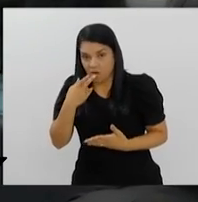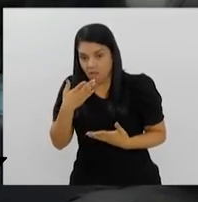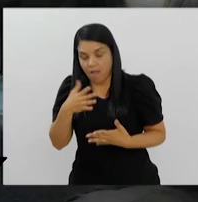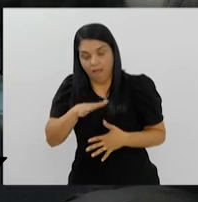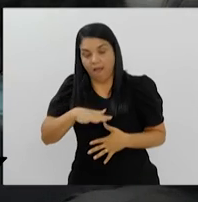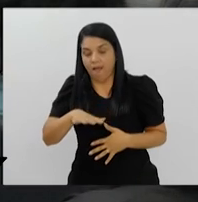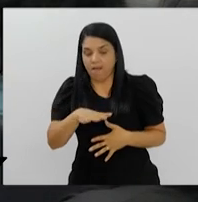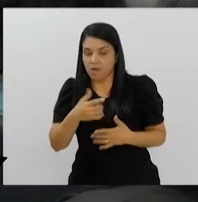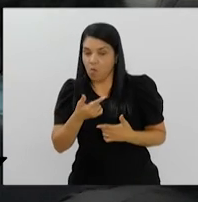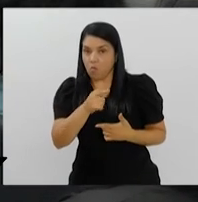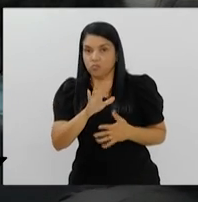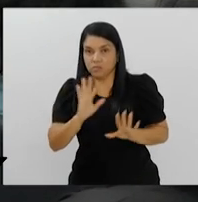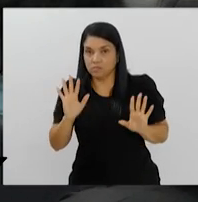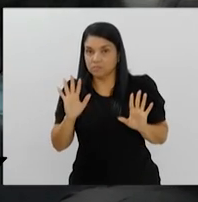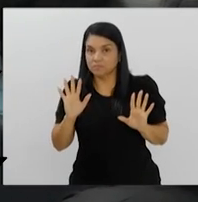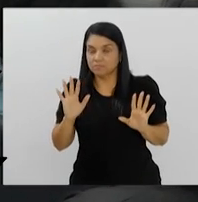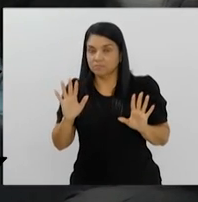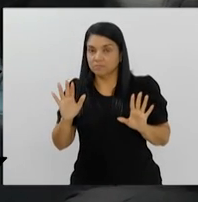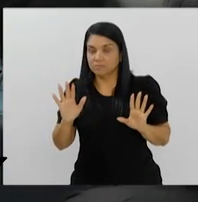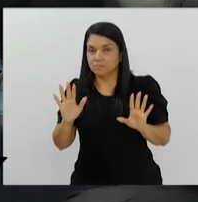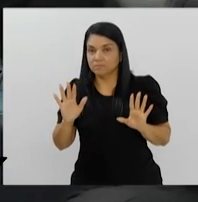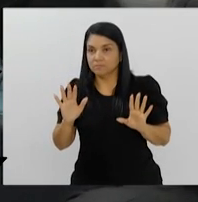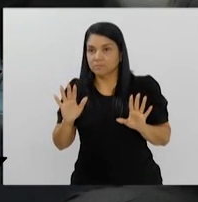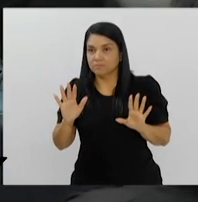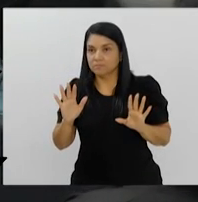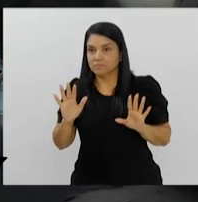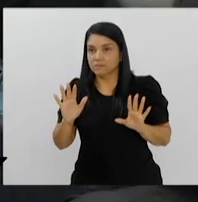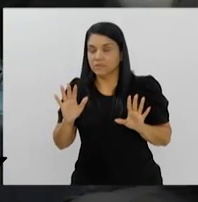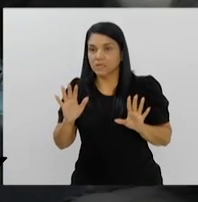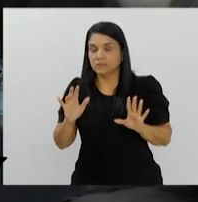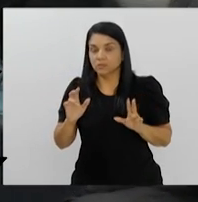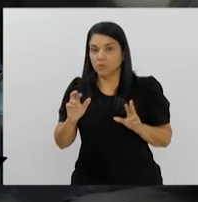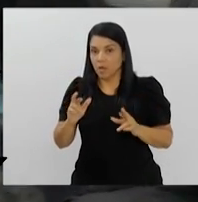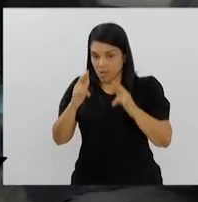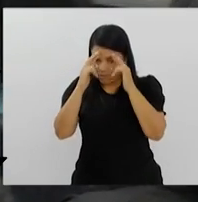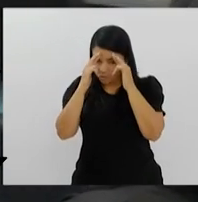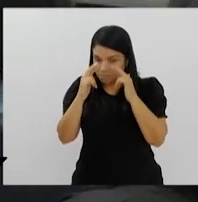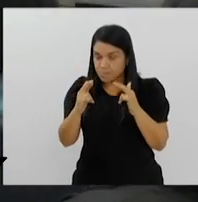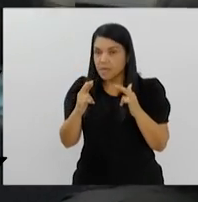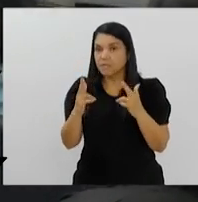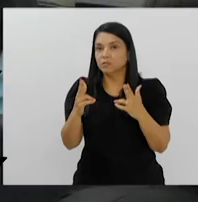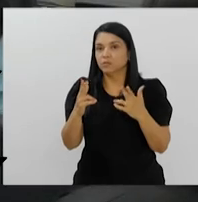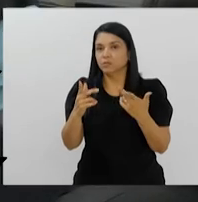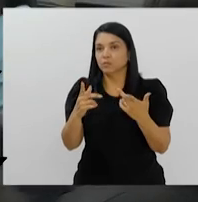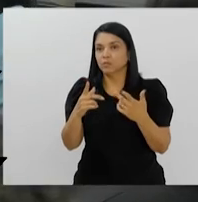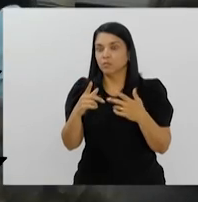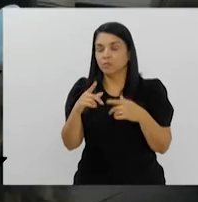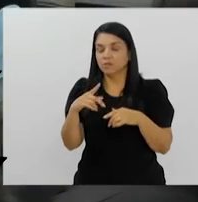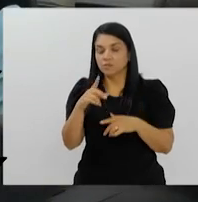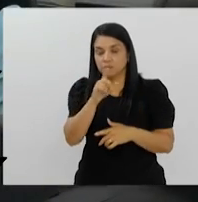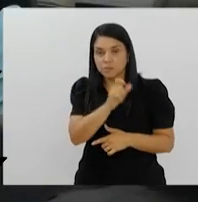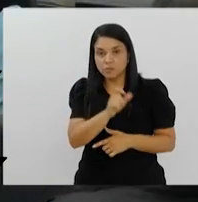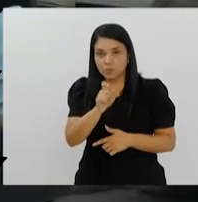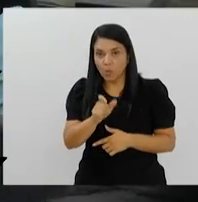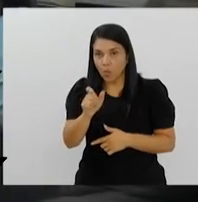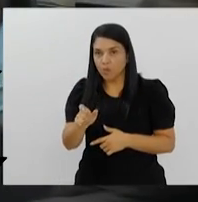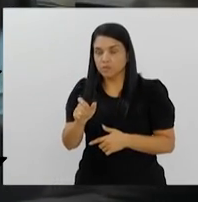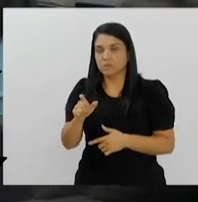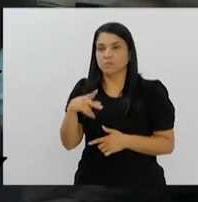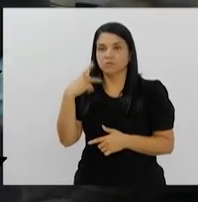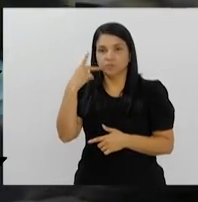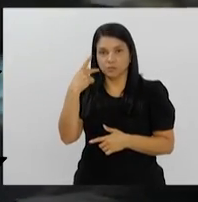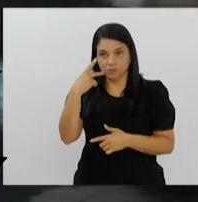seja sua tivesse a decência a dignidade o respeito com o Parlamento com as pessoas de trazer os